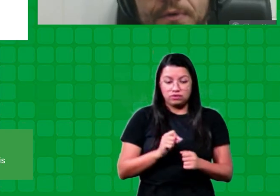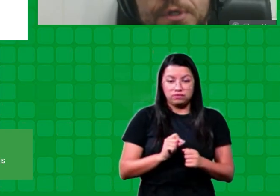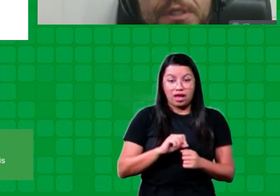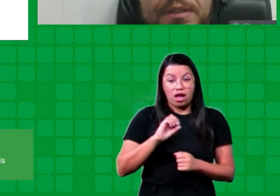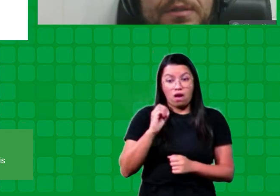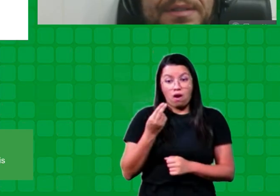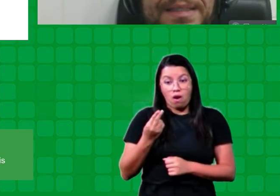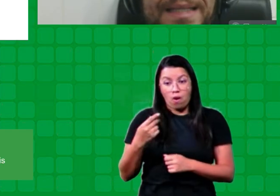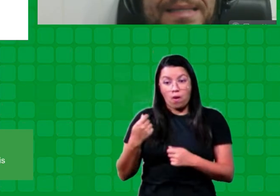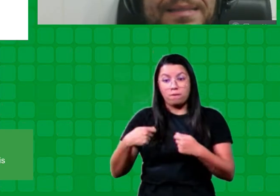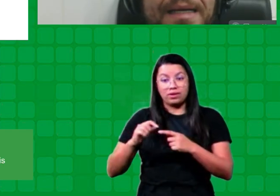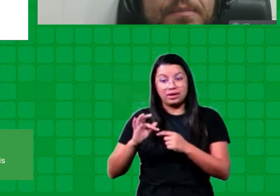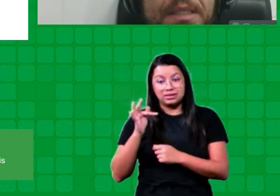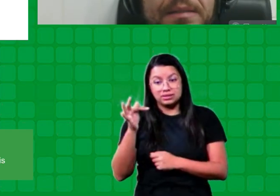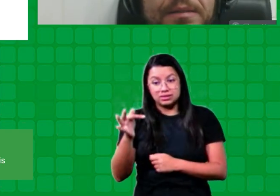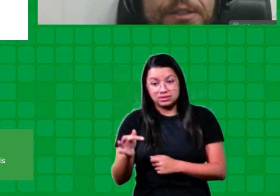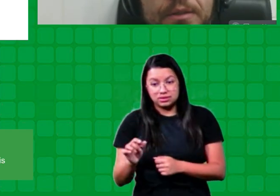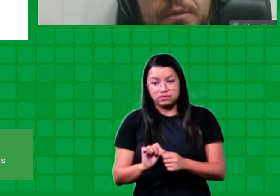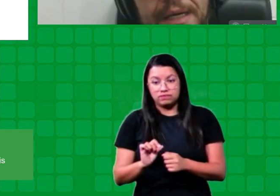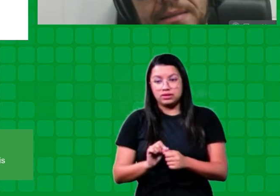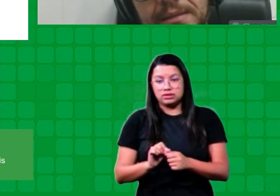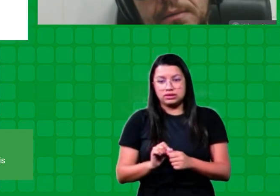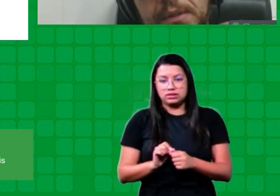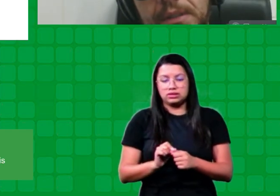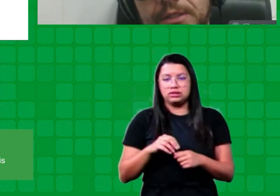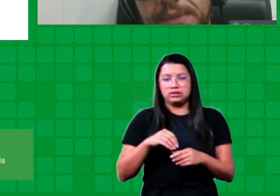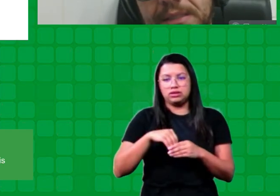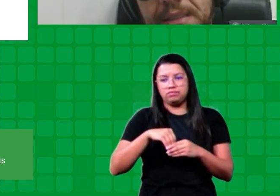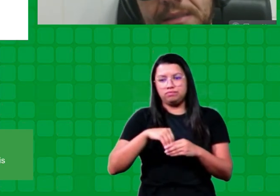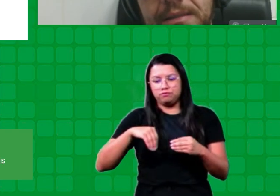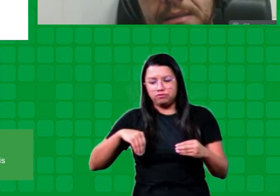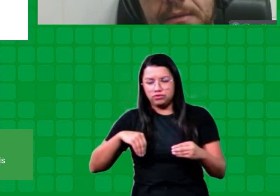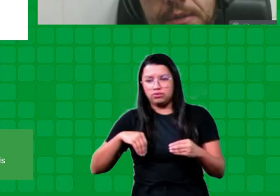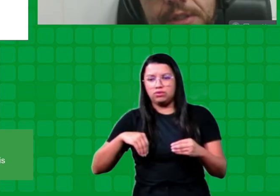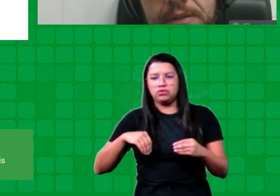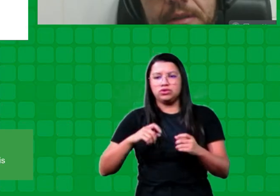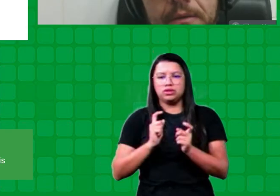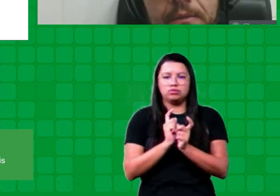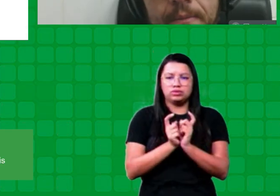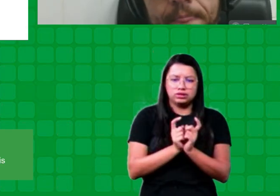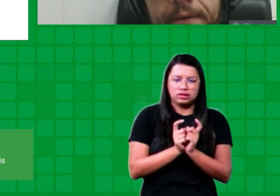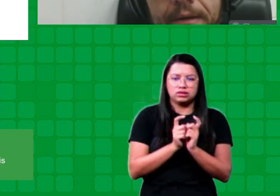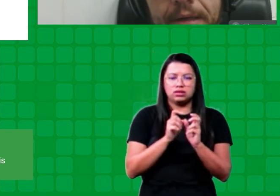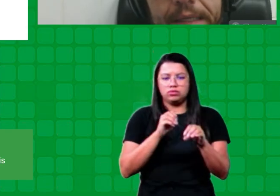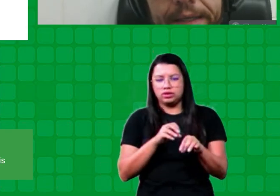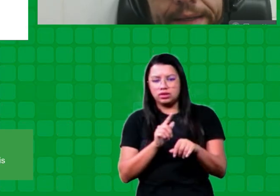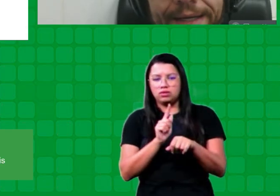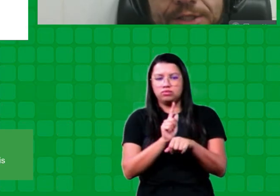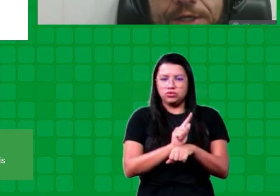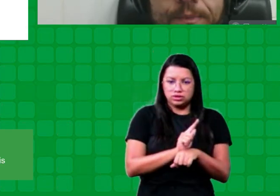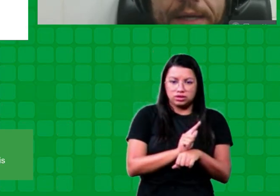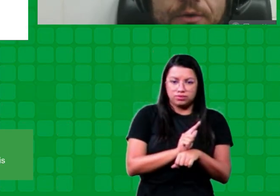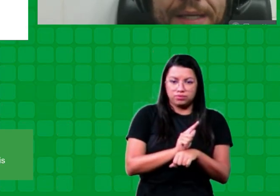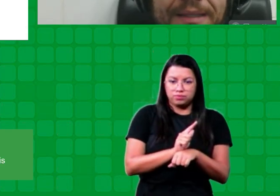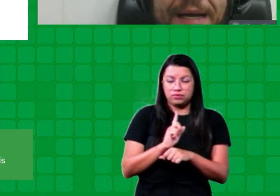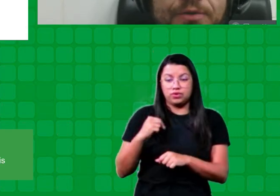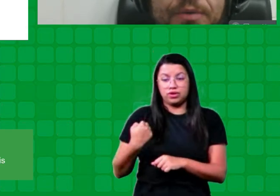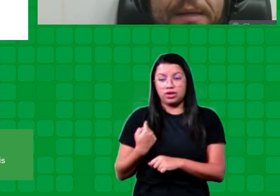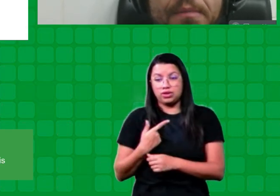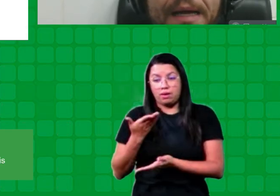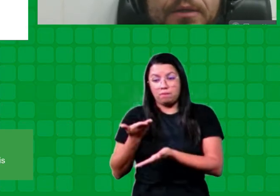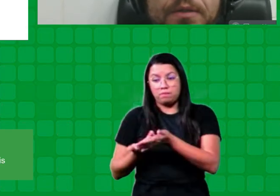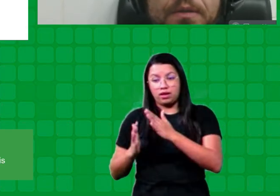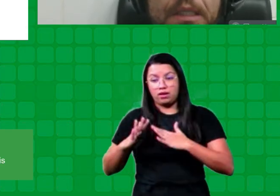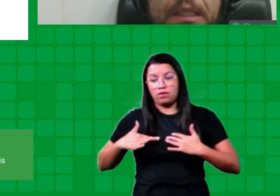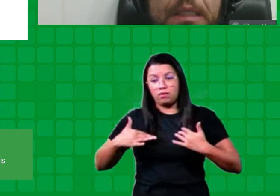que fogem das câmaras de educação e administração e gestão, a gente perde qualidade